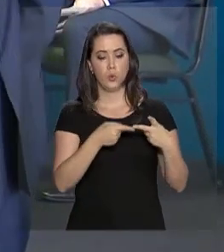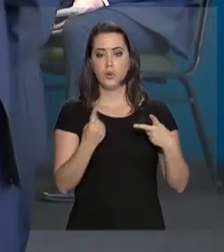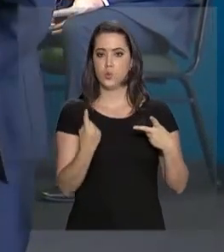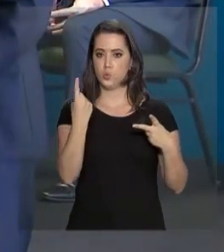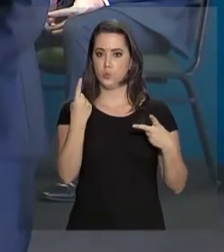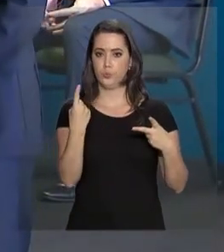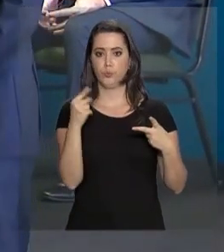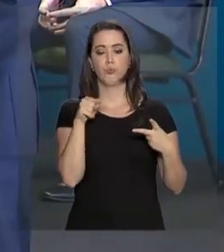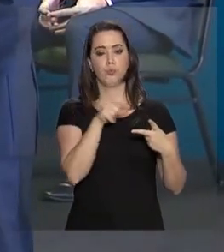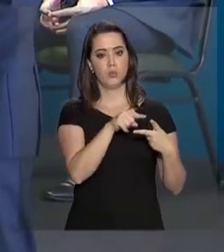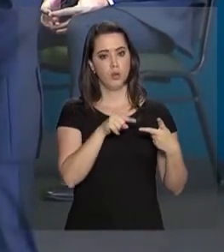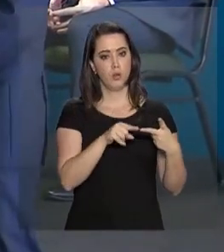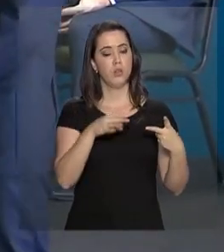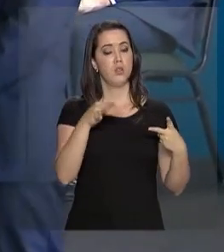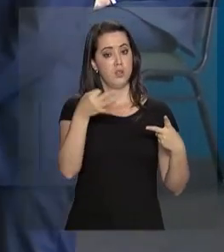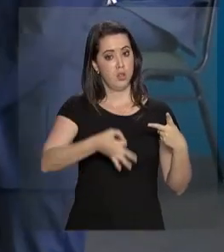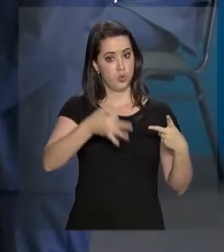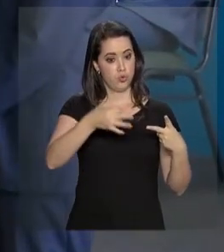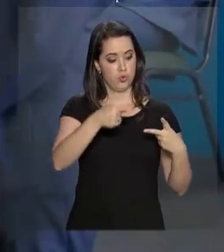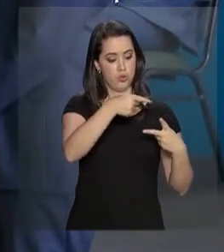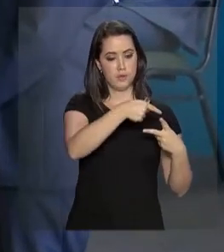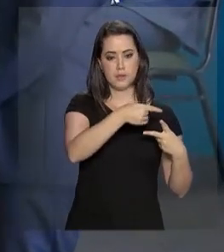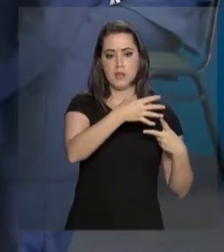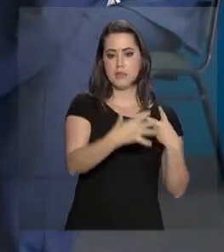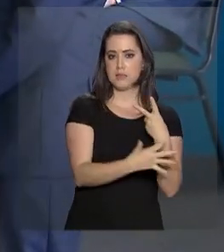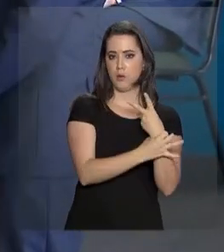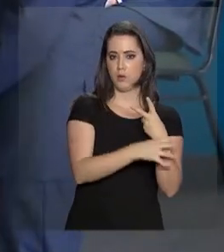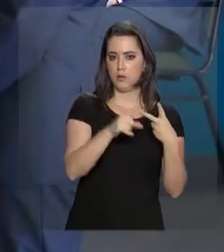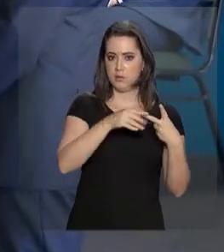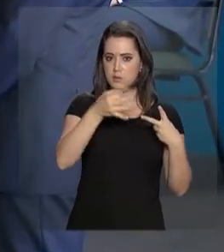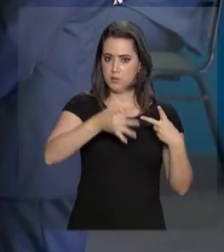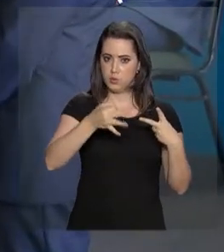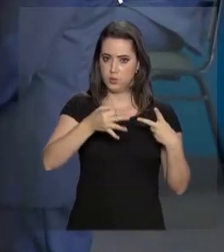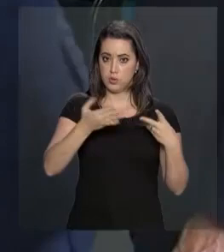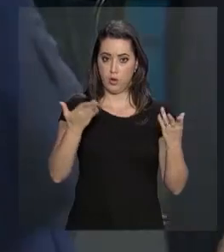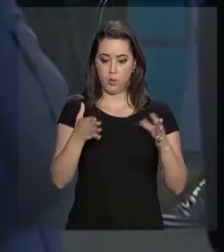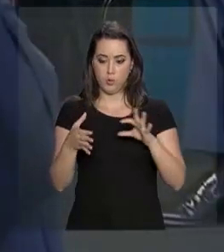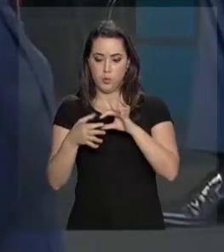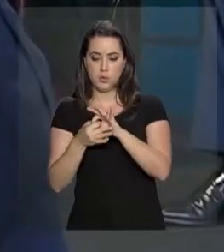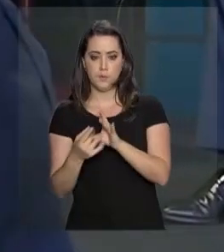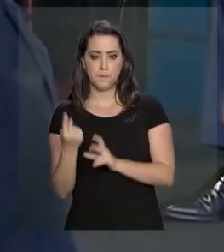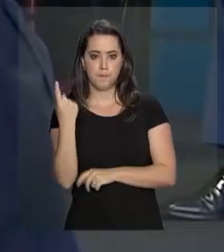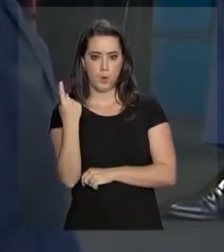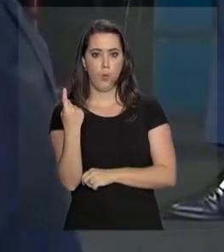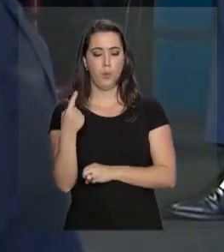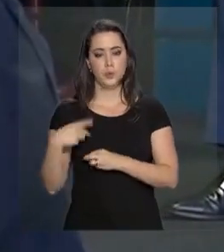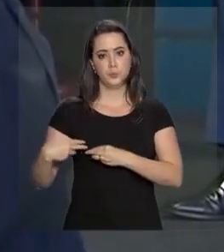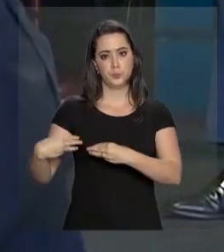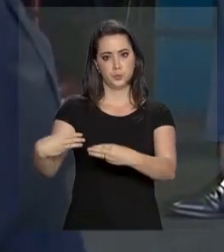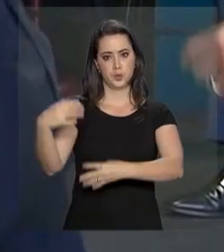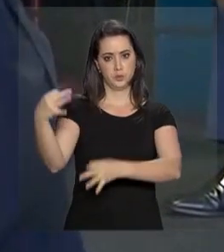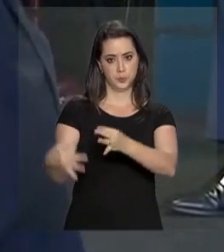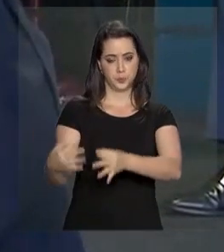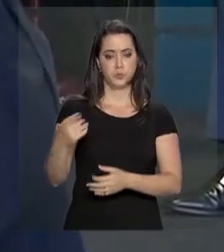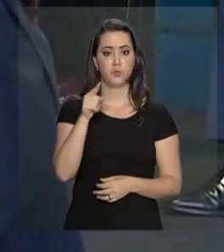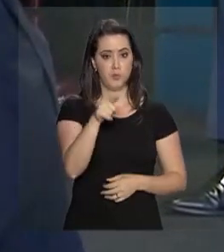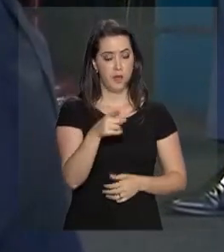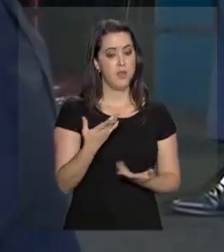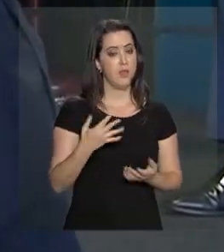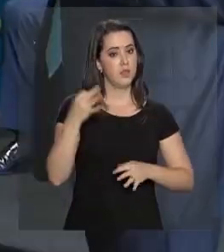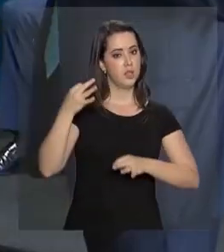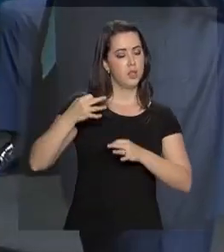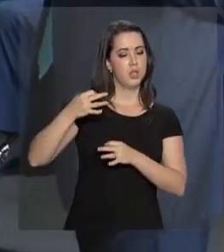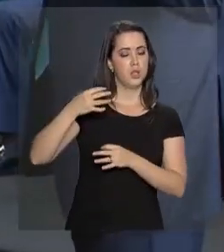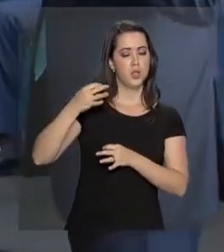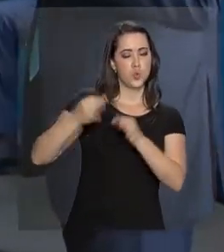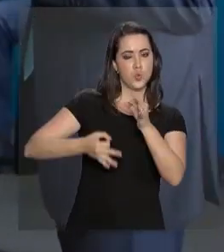Jardim, da Justiça, pastas agora fundidas. Sérgio Moro, o novo ministro, foi juiz federal da